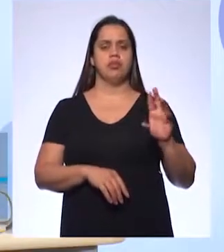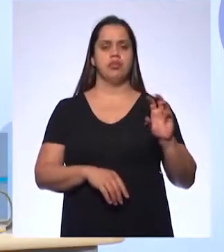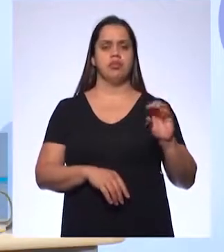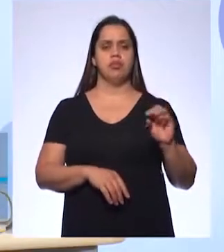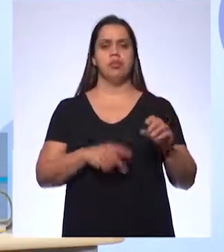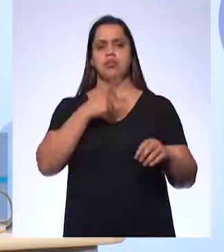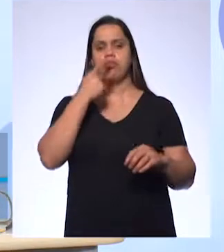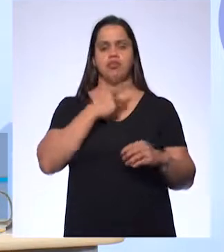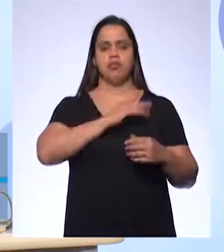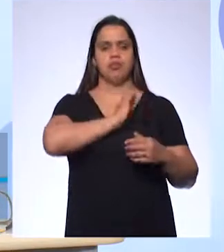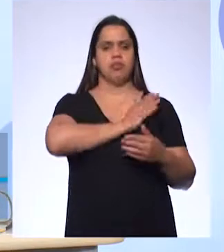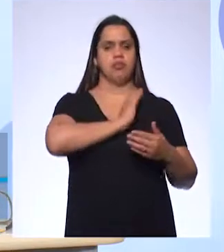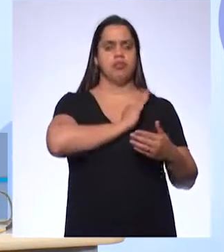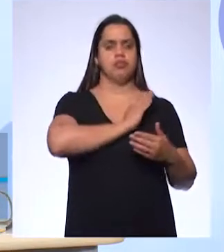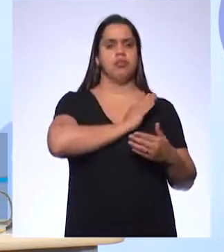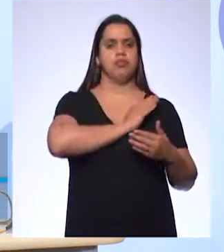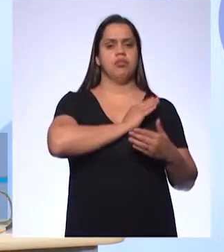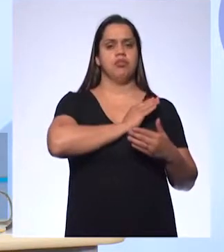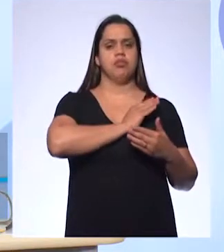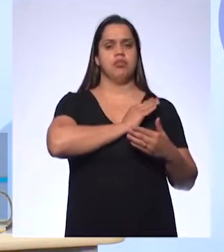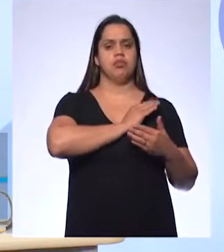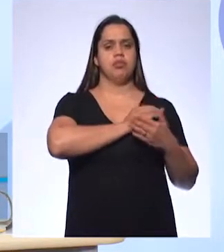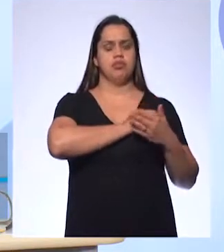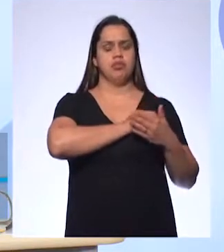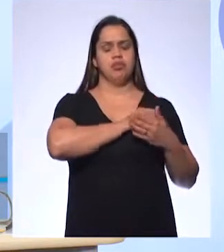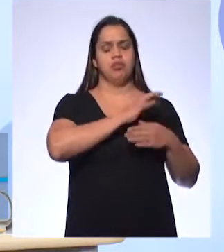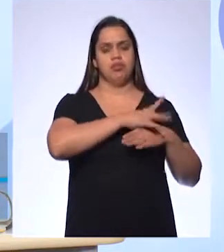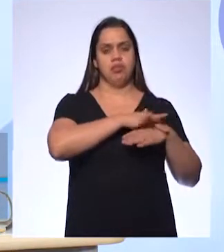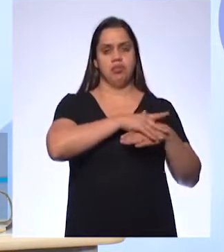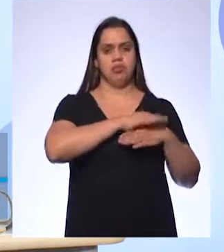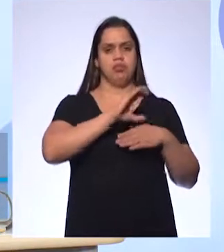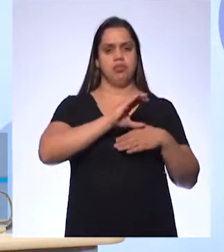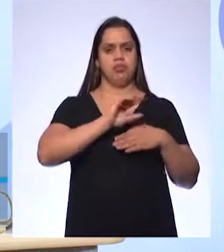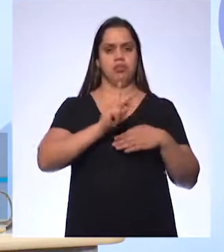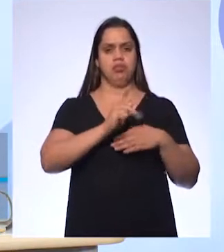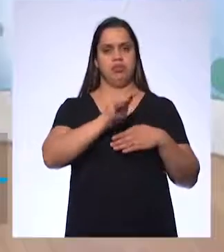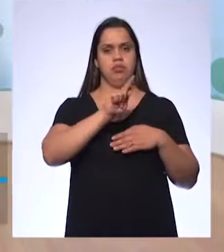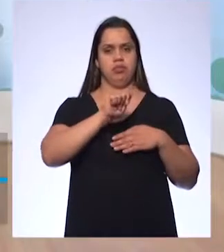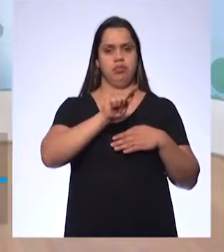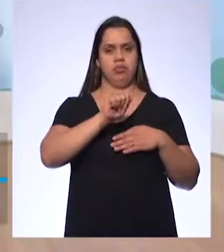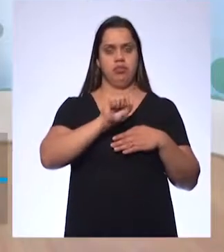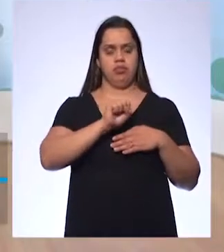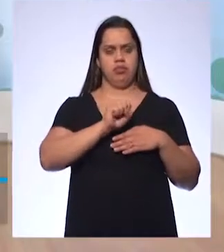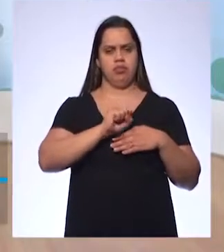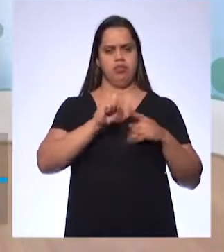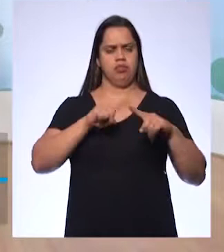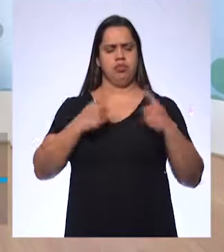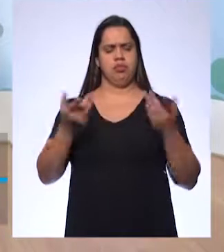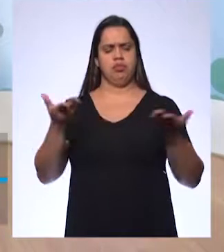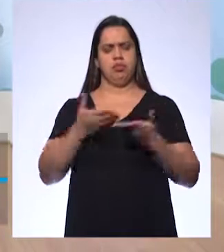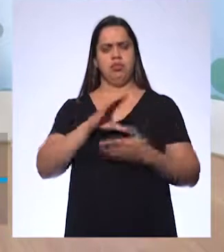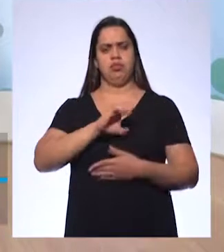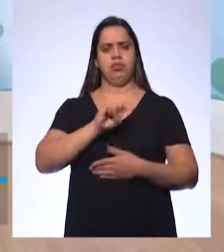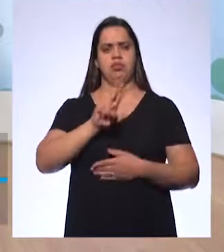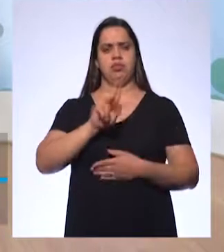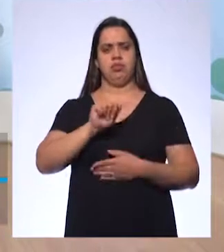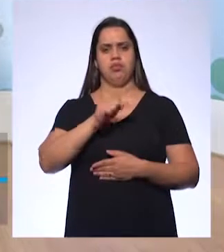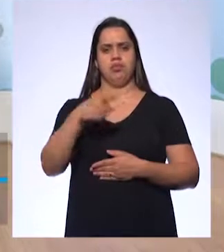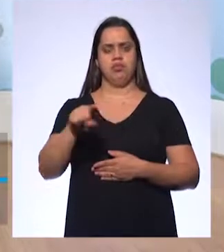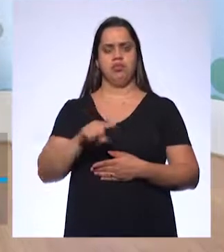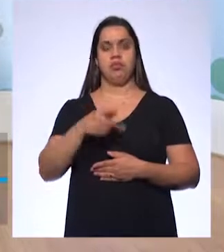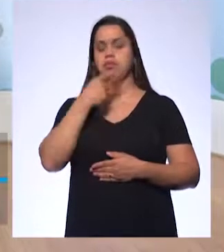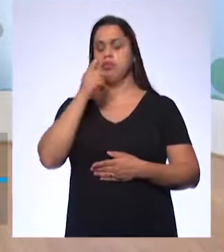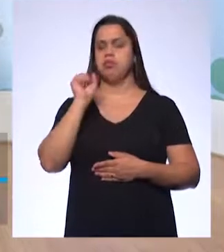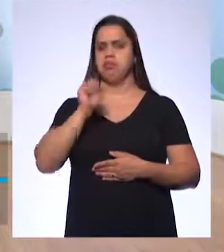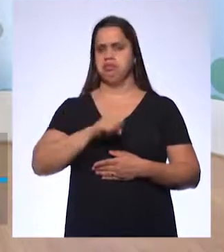doença de Chagas, não sei se eu já tinha lido aqui alguma. Vou falar um pouquinho agora, dela. Será que dá, professor? O Cauã está fazendo um pedido aqui. Sim, dá para a gente